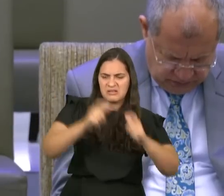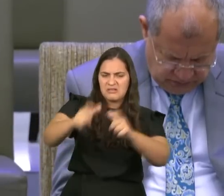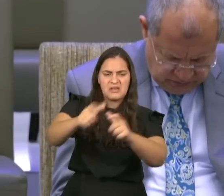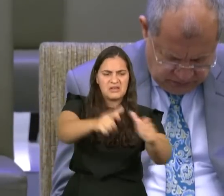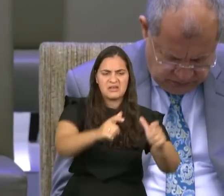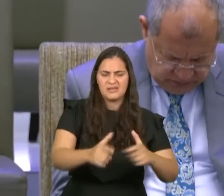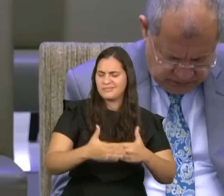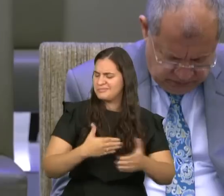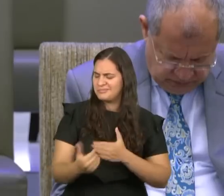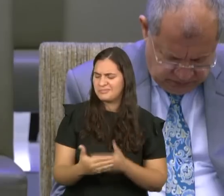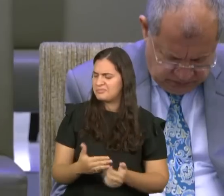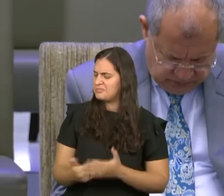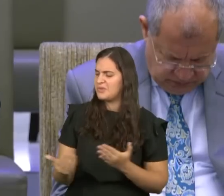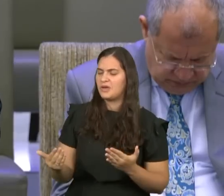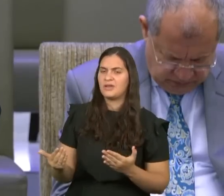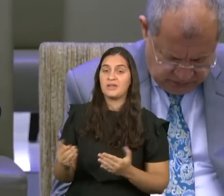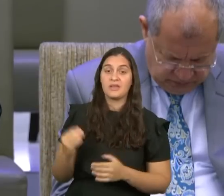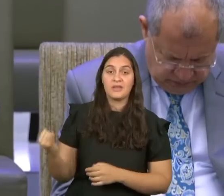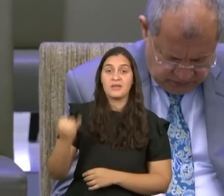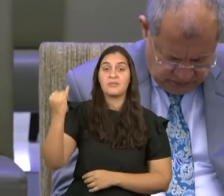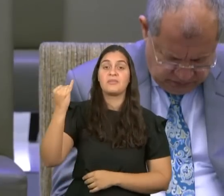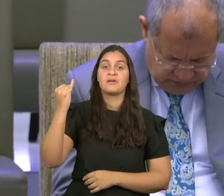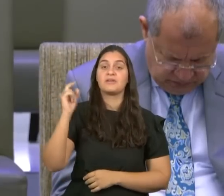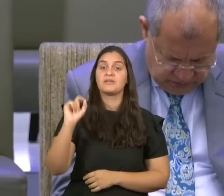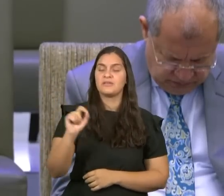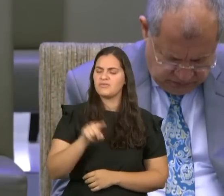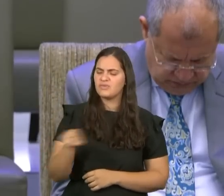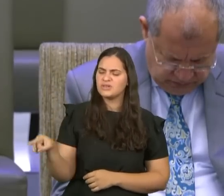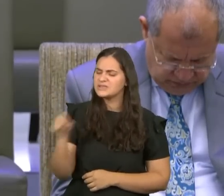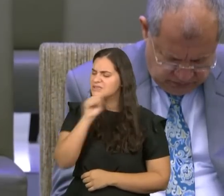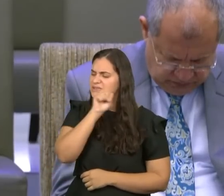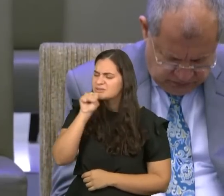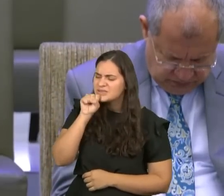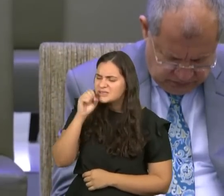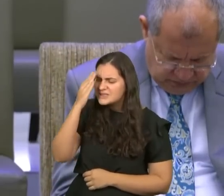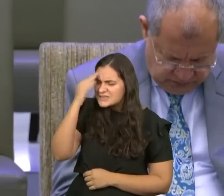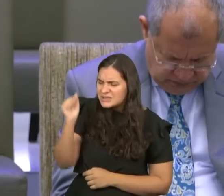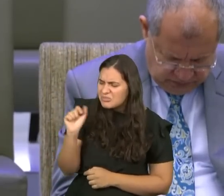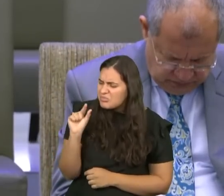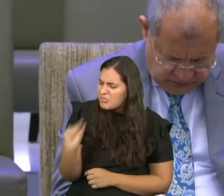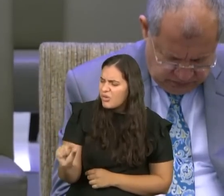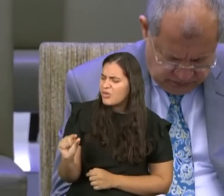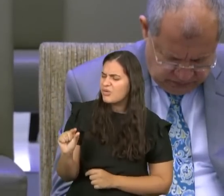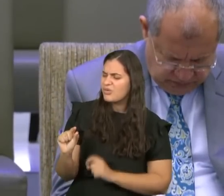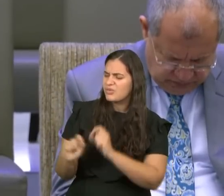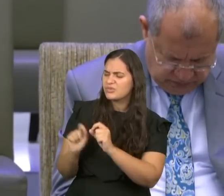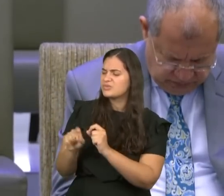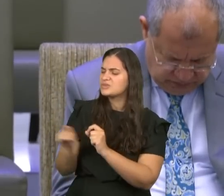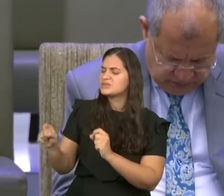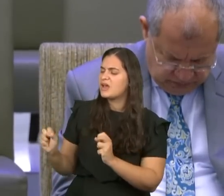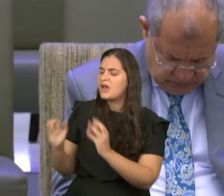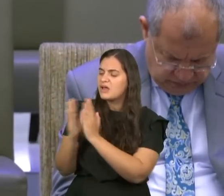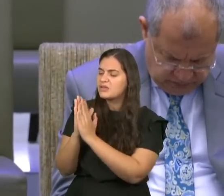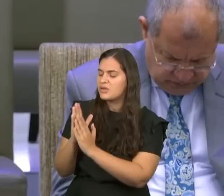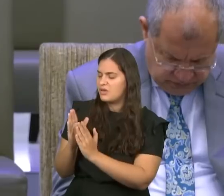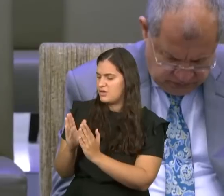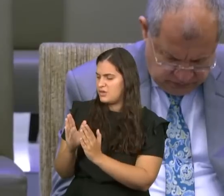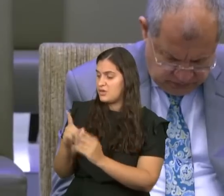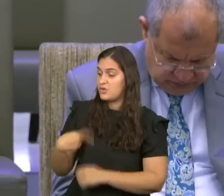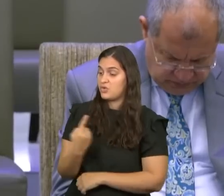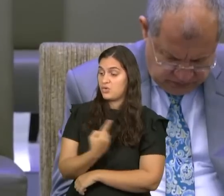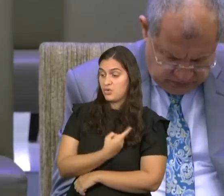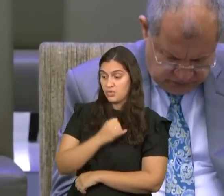em Jerusalém vocês Samaritano sabem muito pouco a respeito daquele a quem adora nós